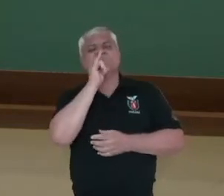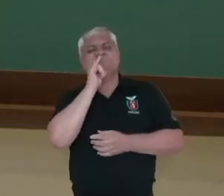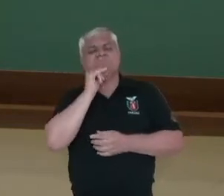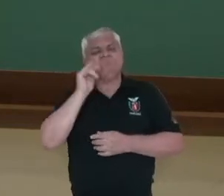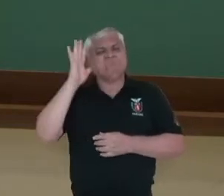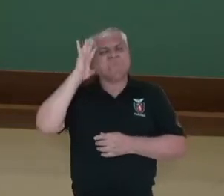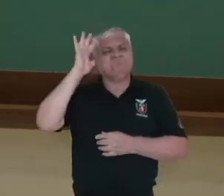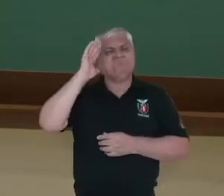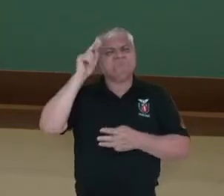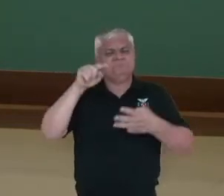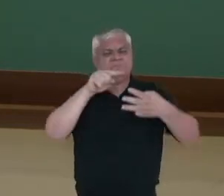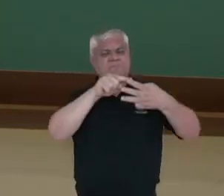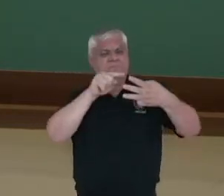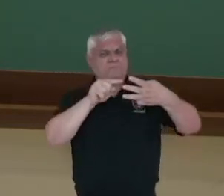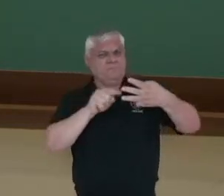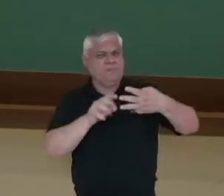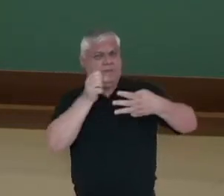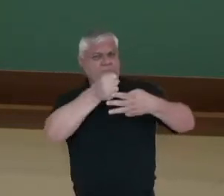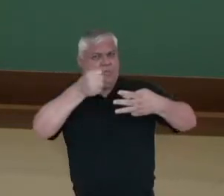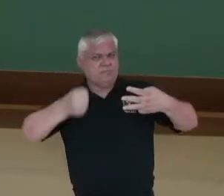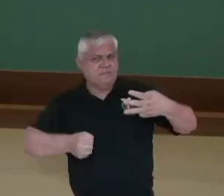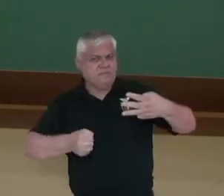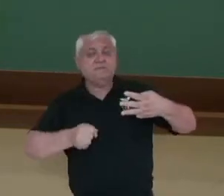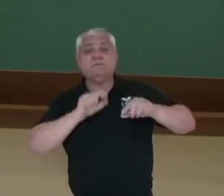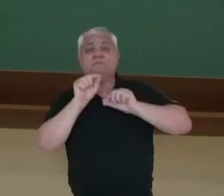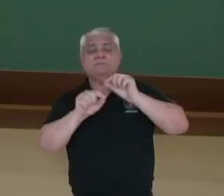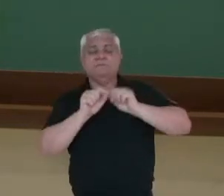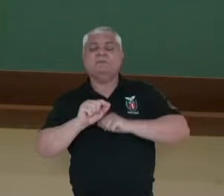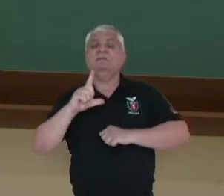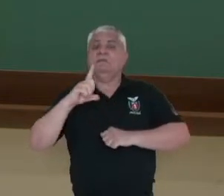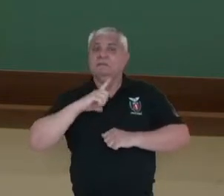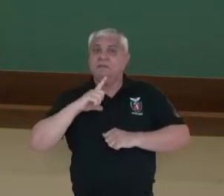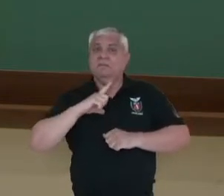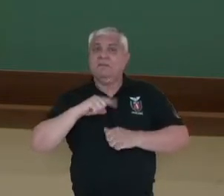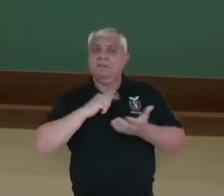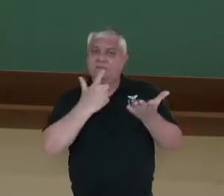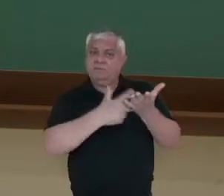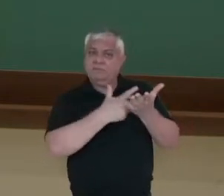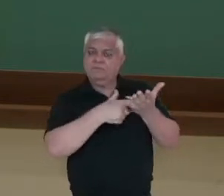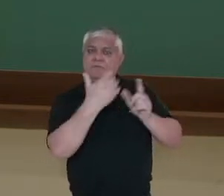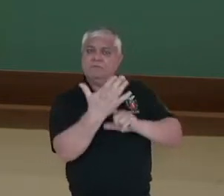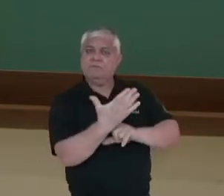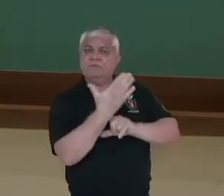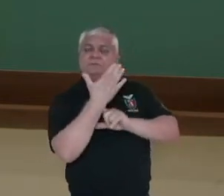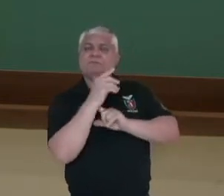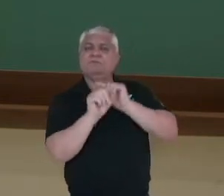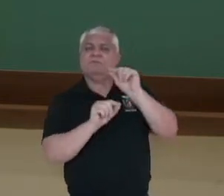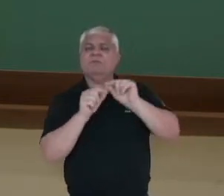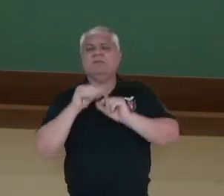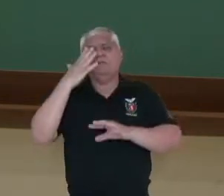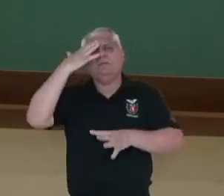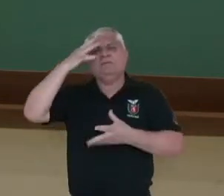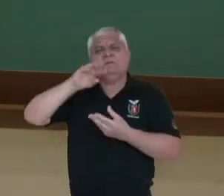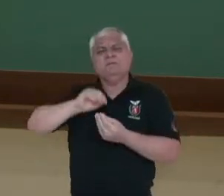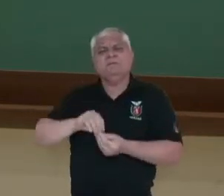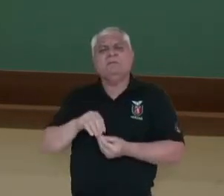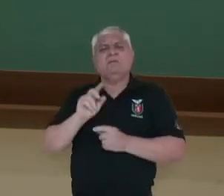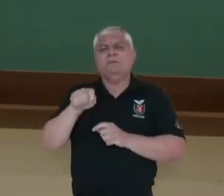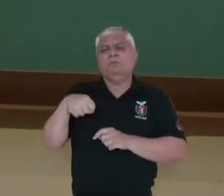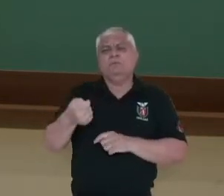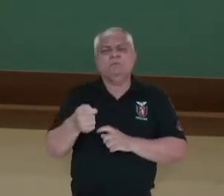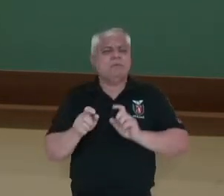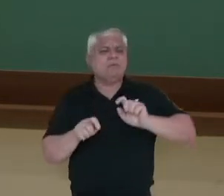a tripartição dos poderes, essa obra nos ajuda também a entender